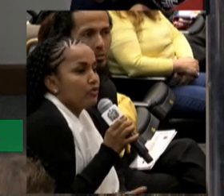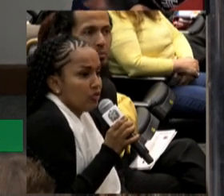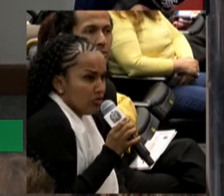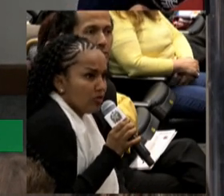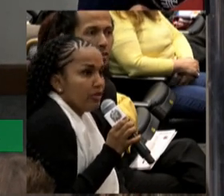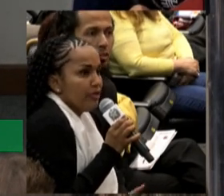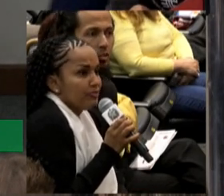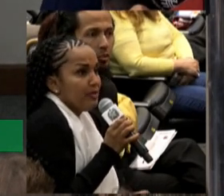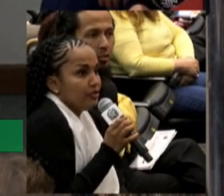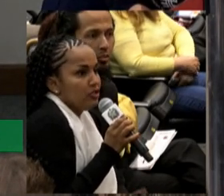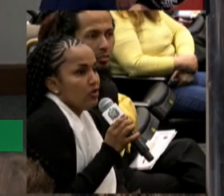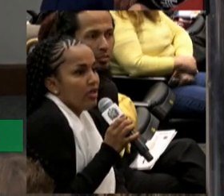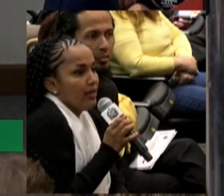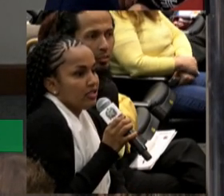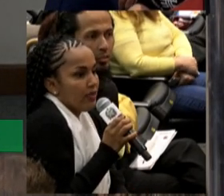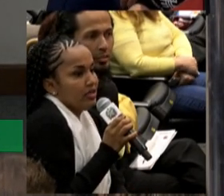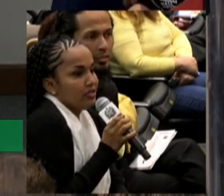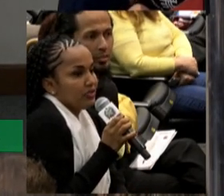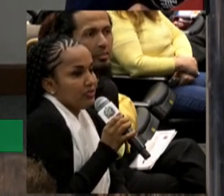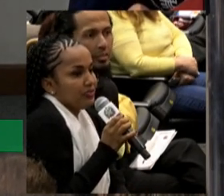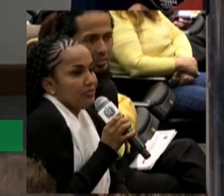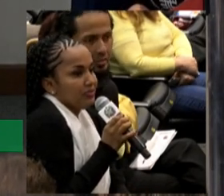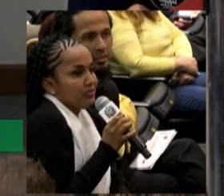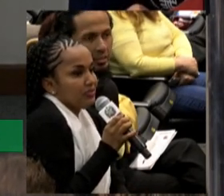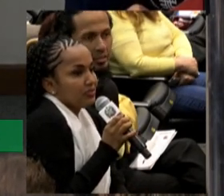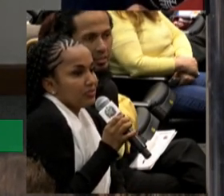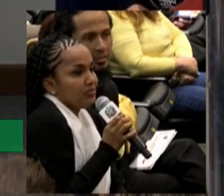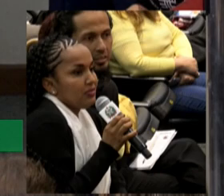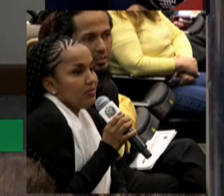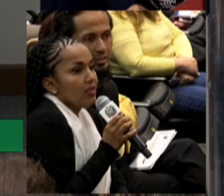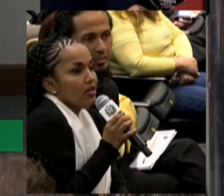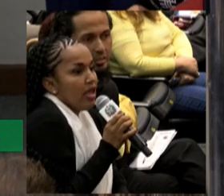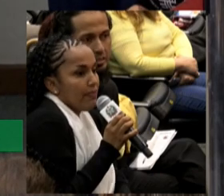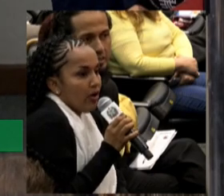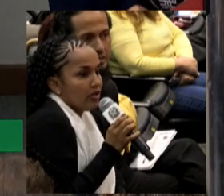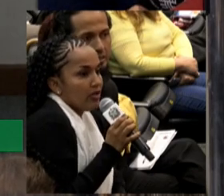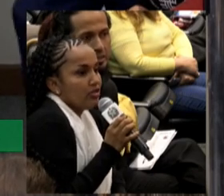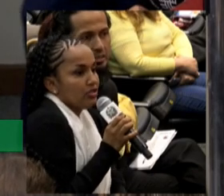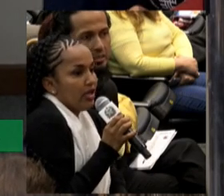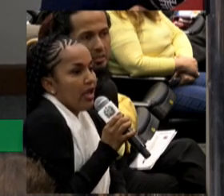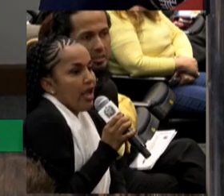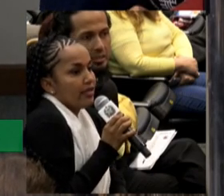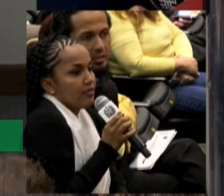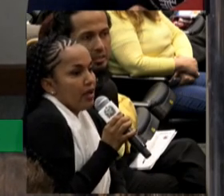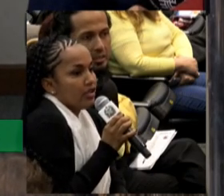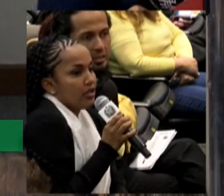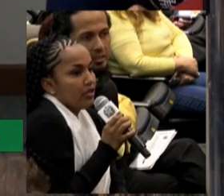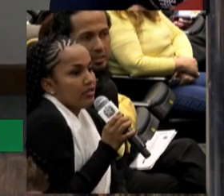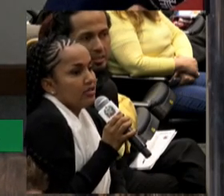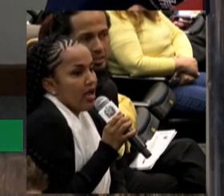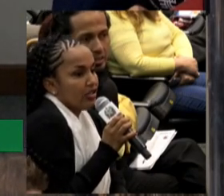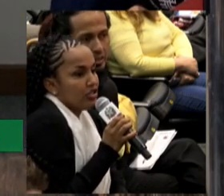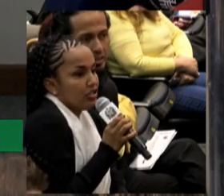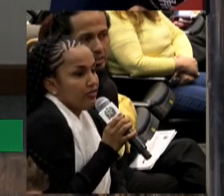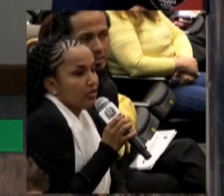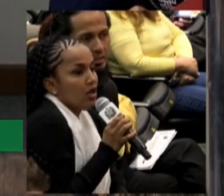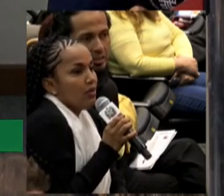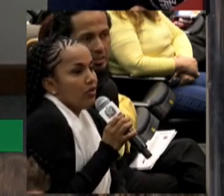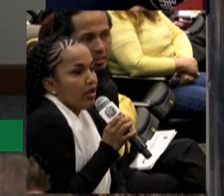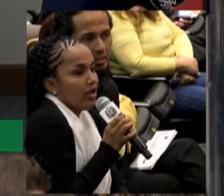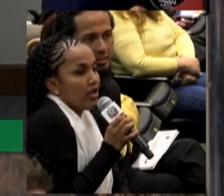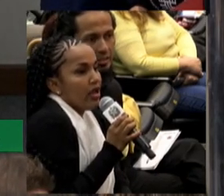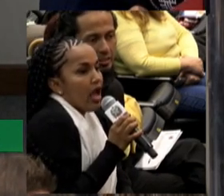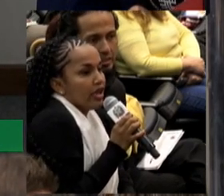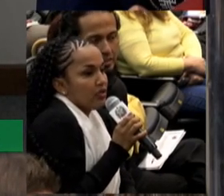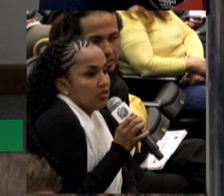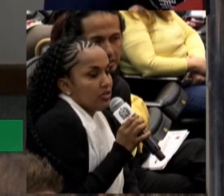disso, eu me posiciono em relação a isso. E é importante, né, essas práticas, essas narrativas,